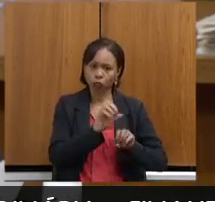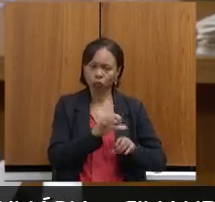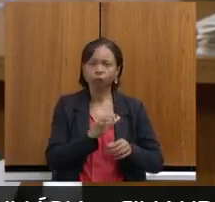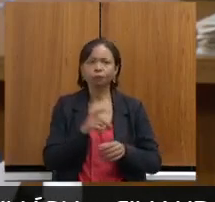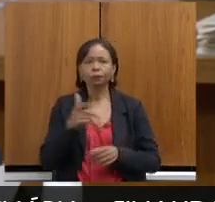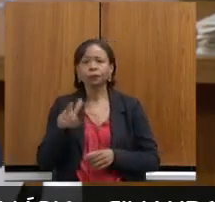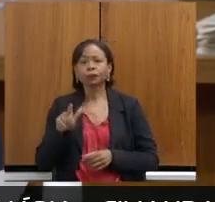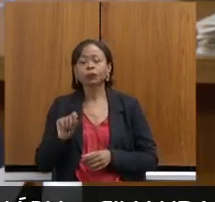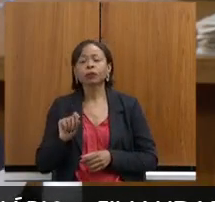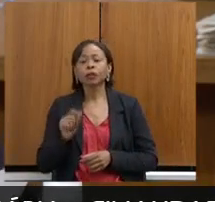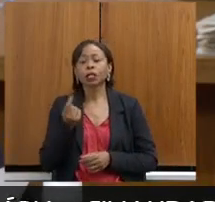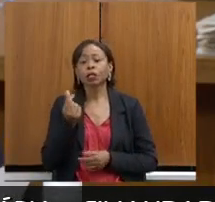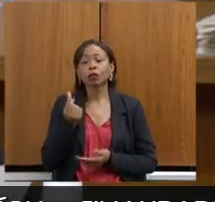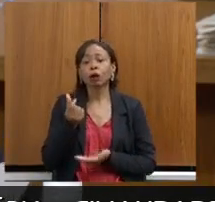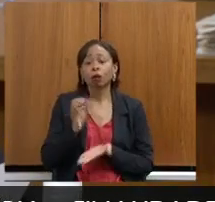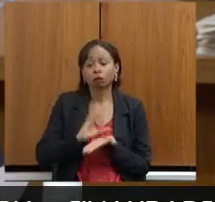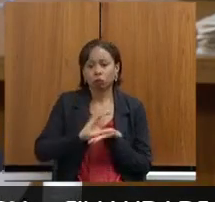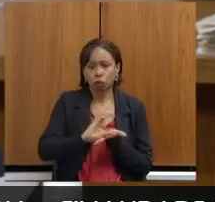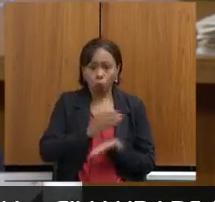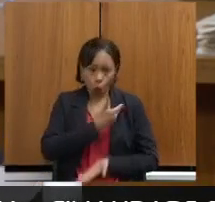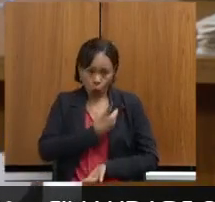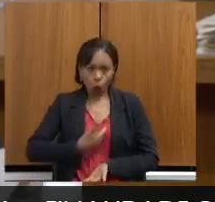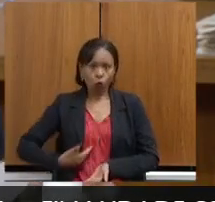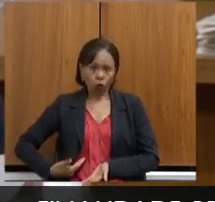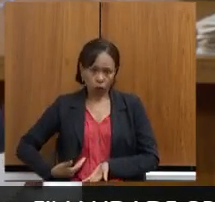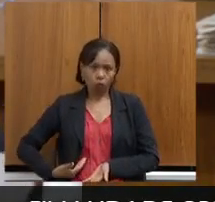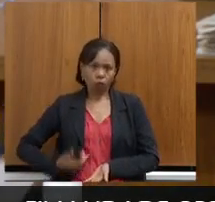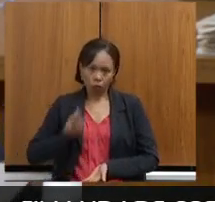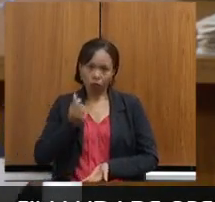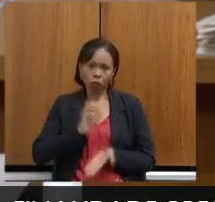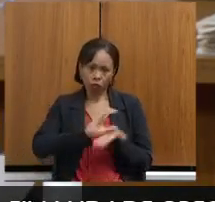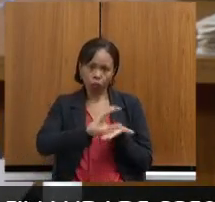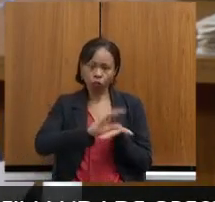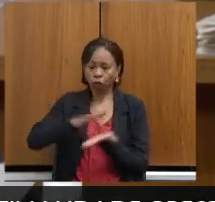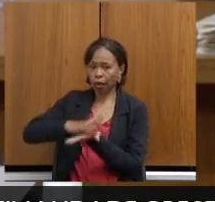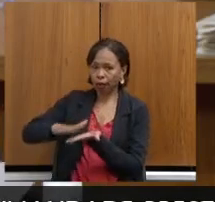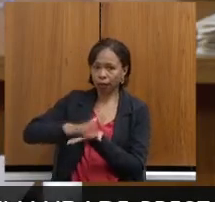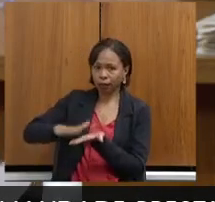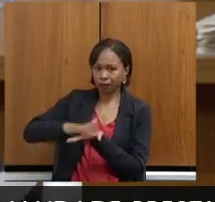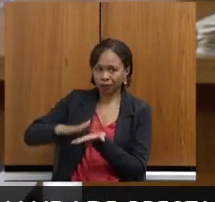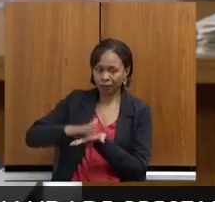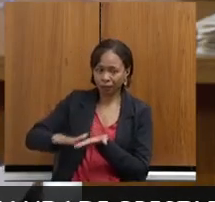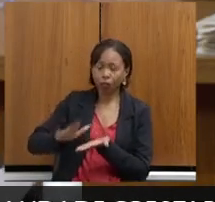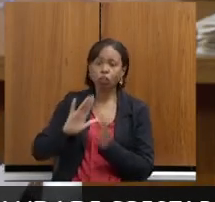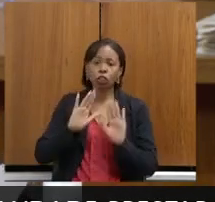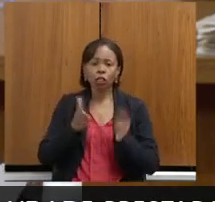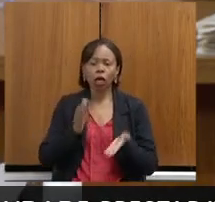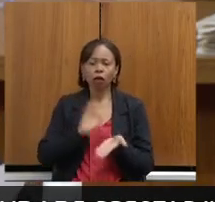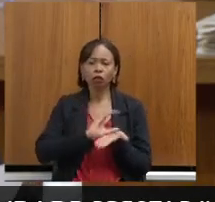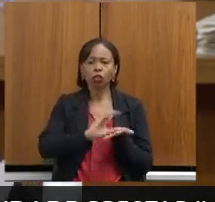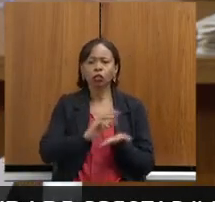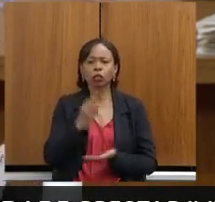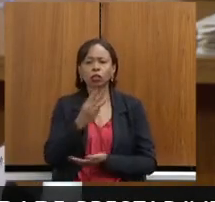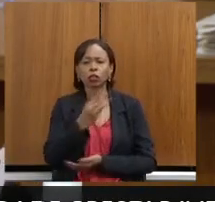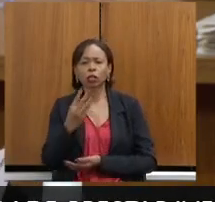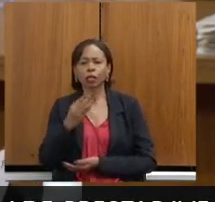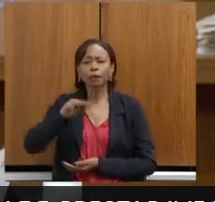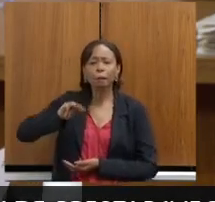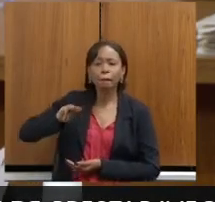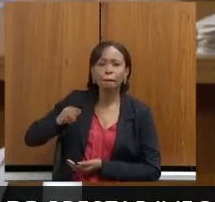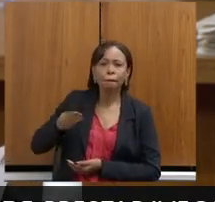foi dito o governo o governo investiu e não tem nada a ver com custeio o governo investiu aproximadamente 33 milhões